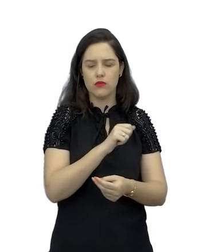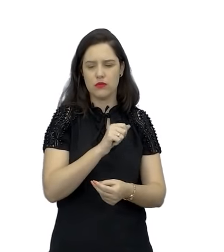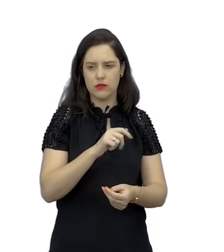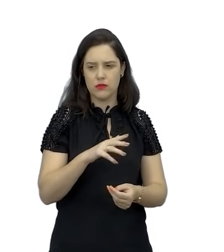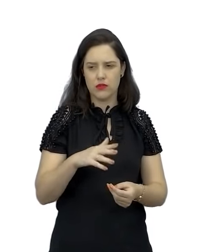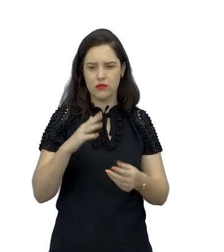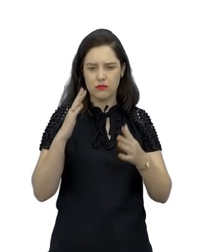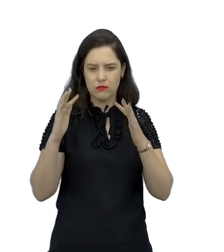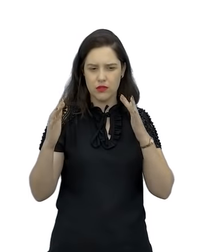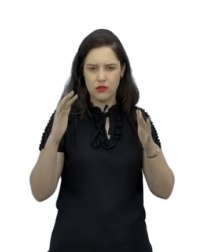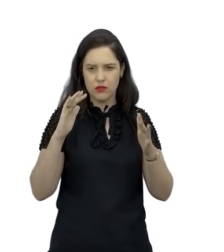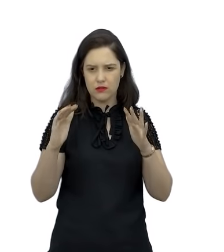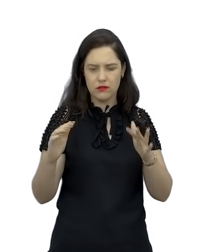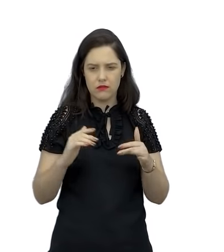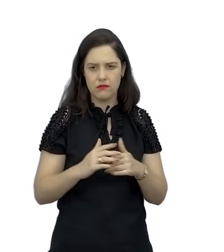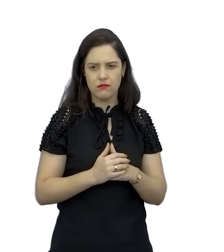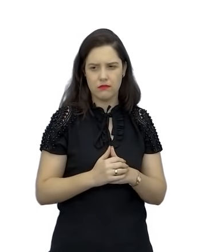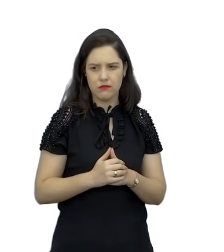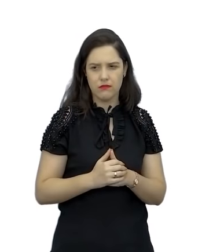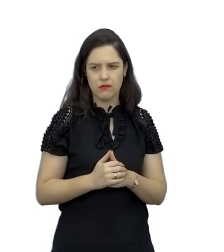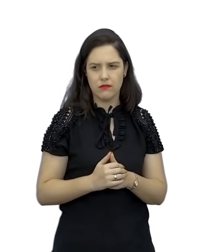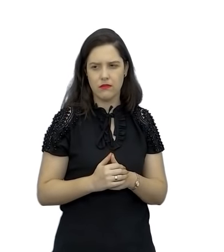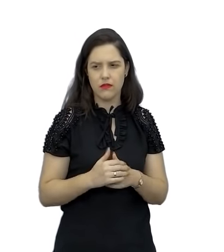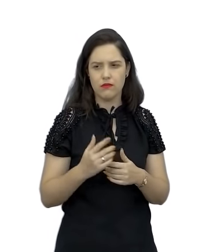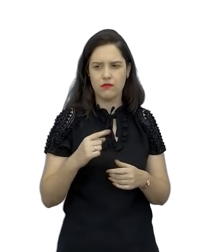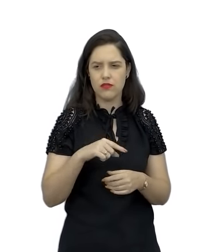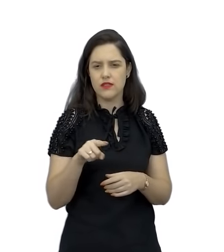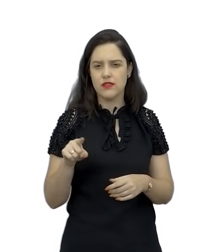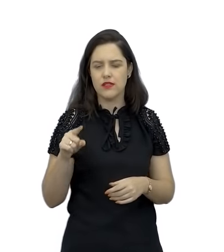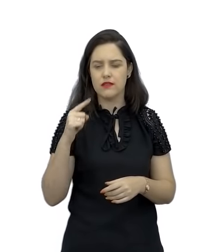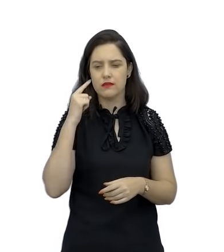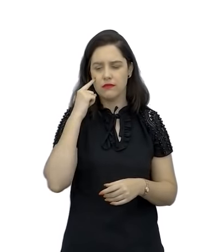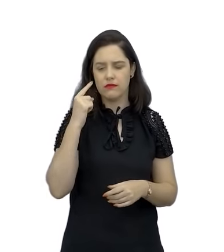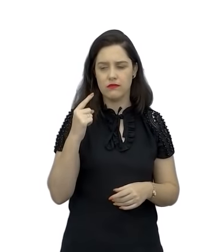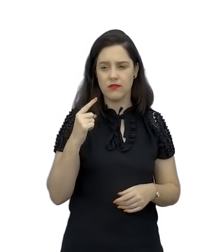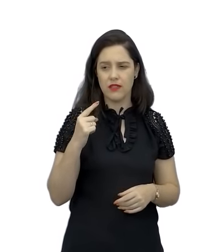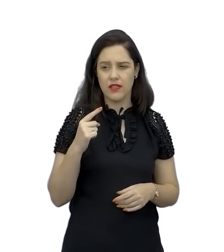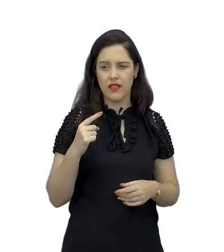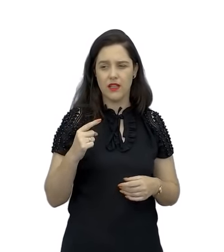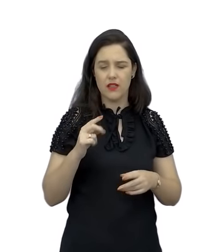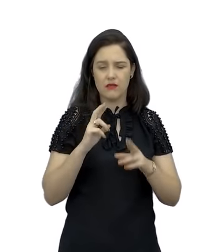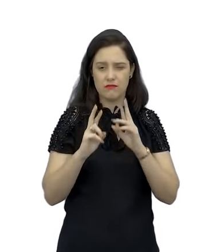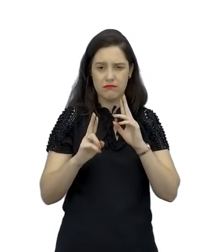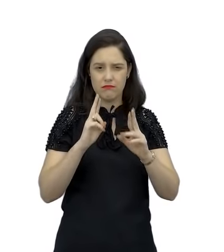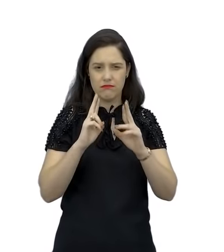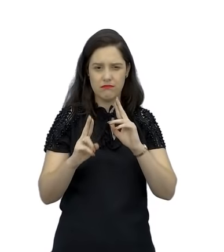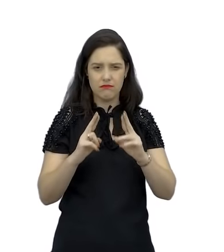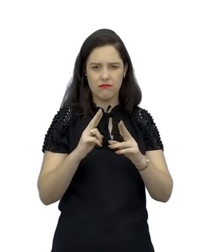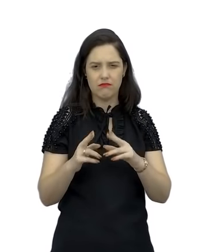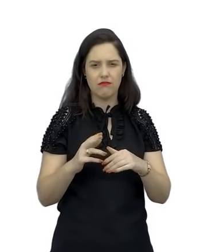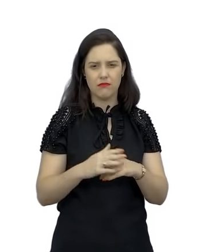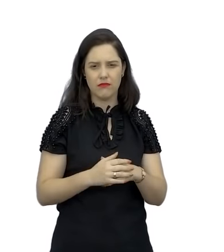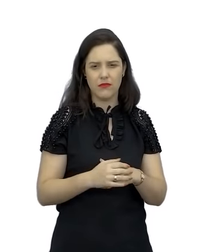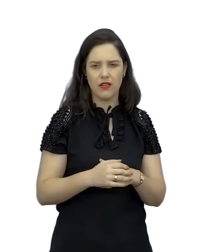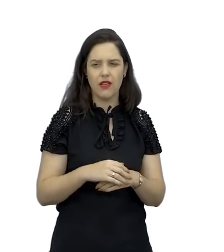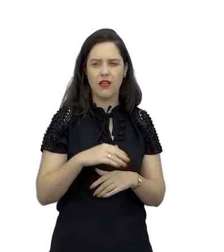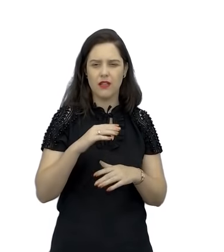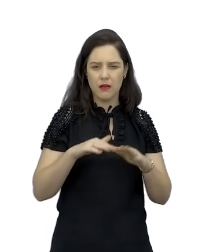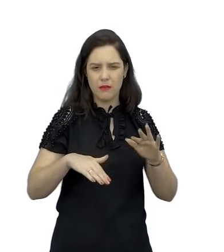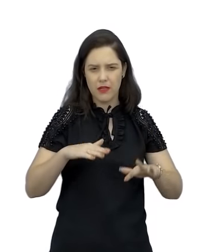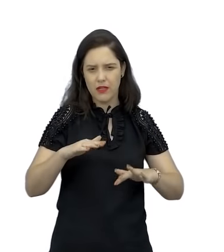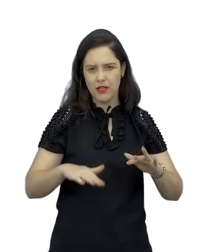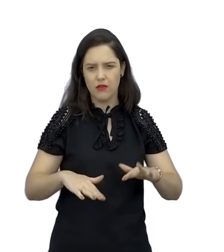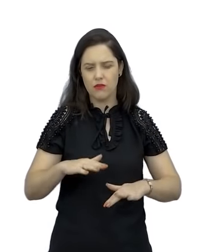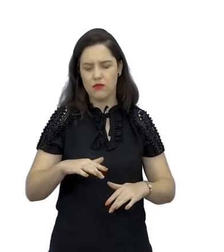problema, tá? E desafio, vamos ver aí de que forma eu posso resolver. Dependendo o